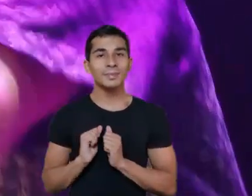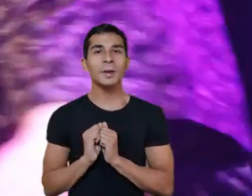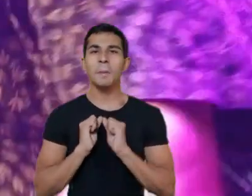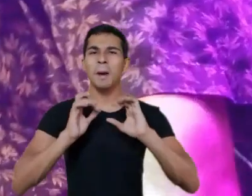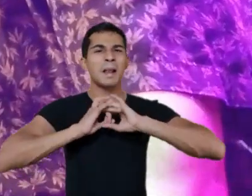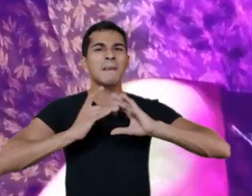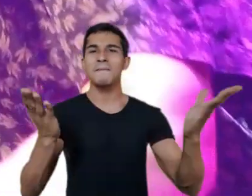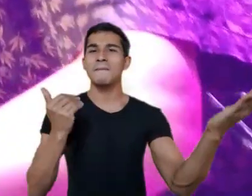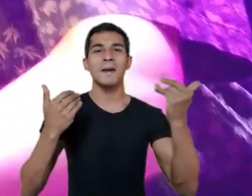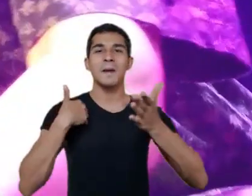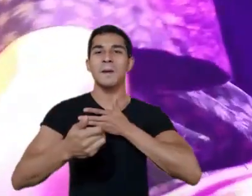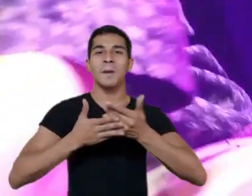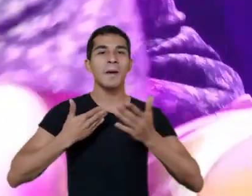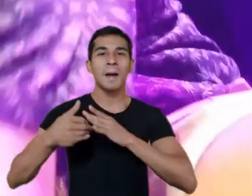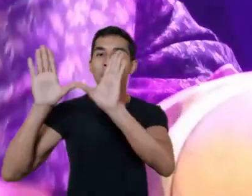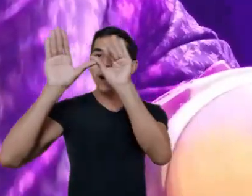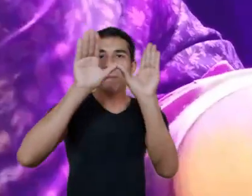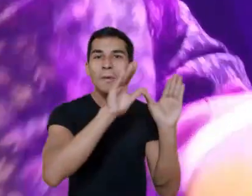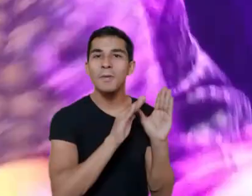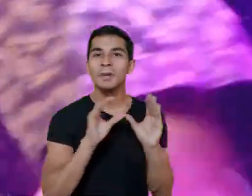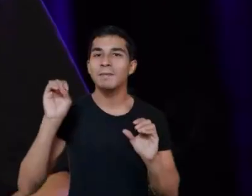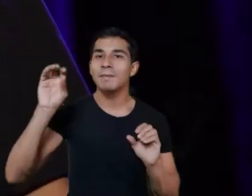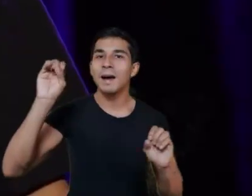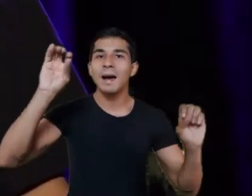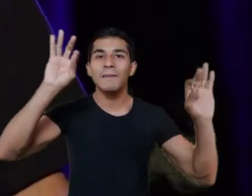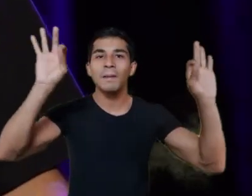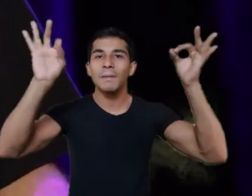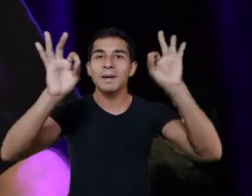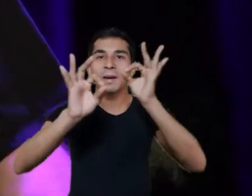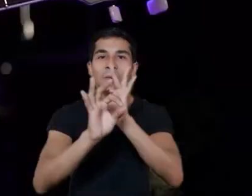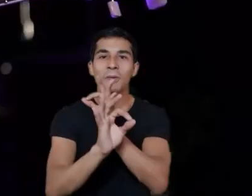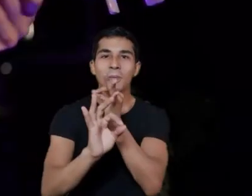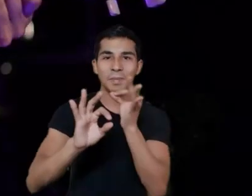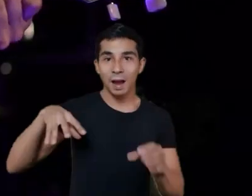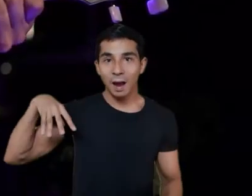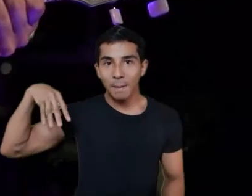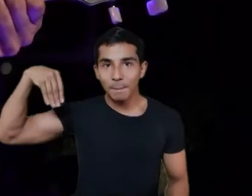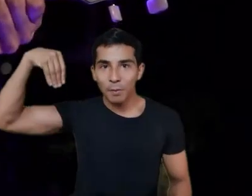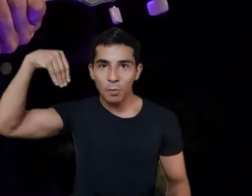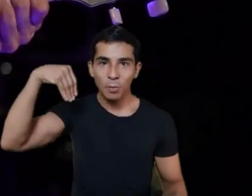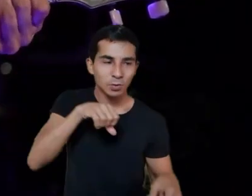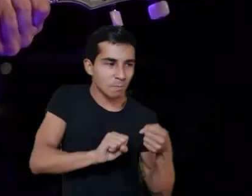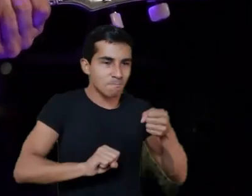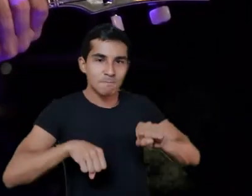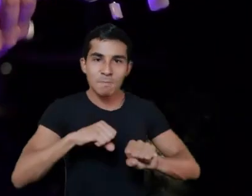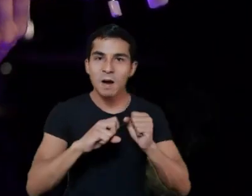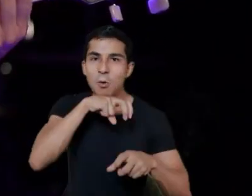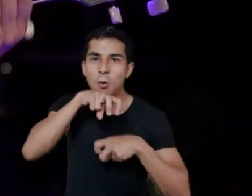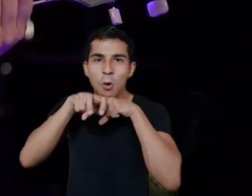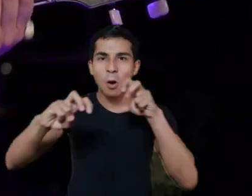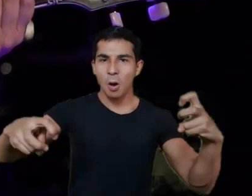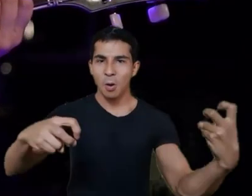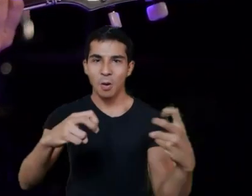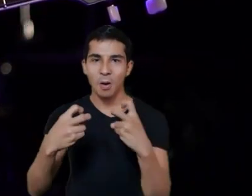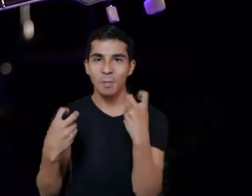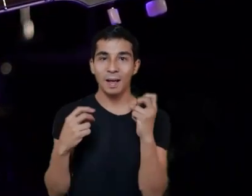Que venham as mariposas, os vagalumes e as raposas, as cobras e as lagartixas, os